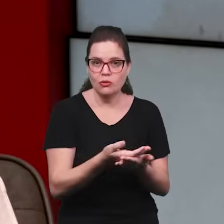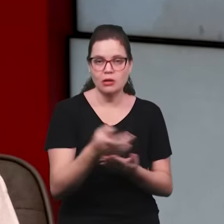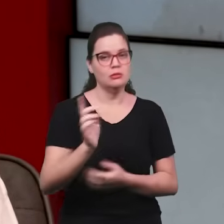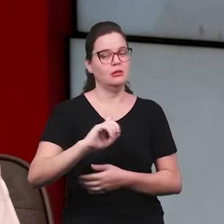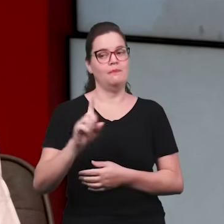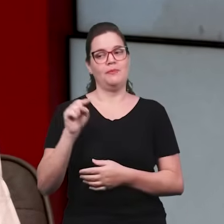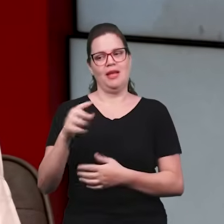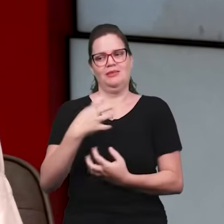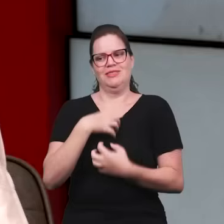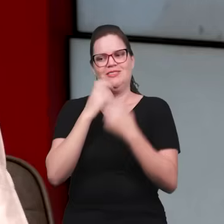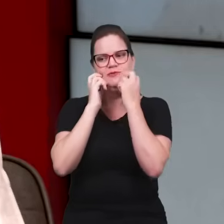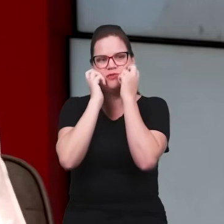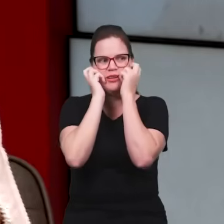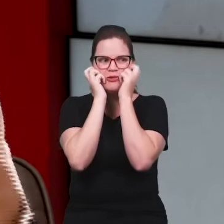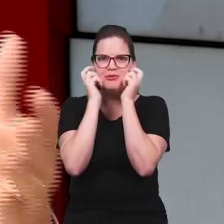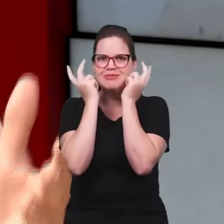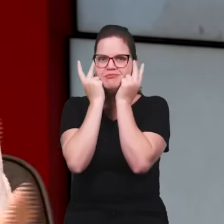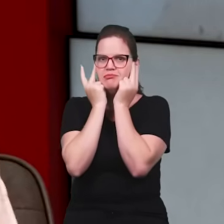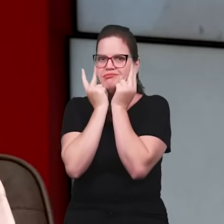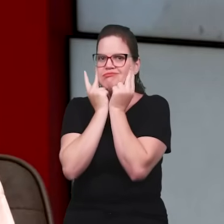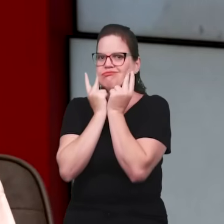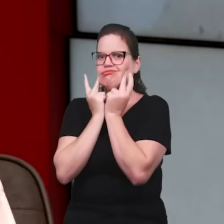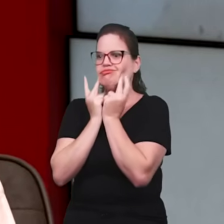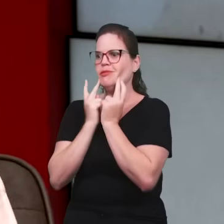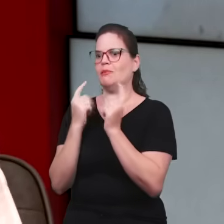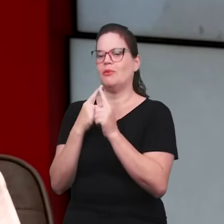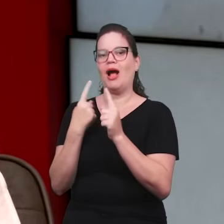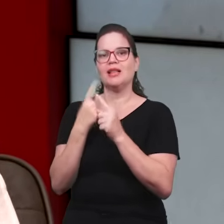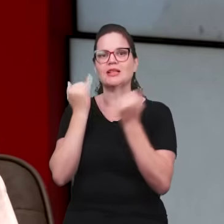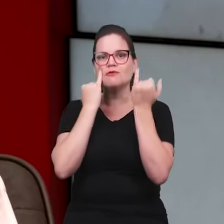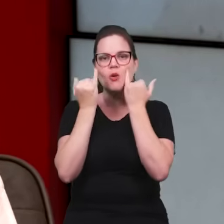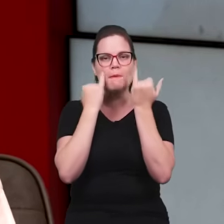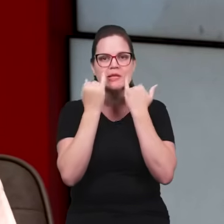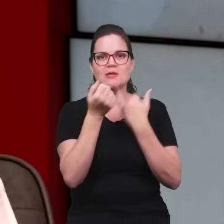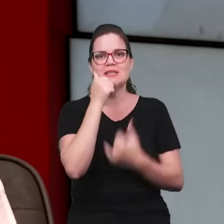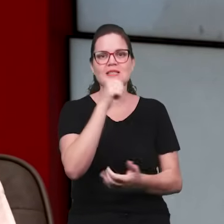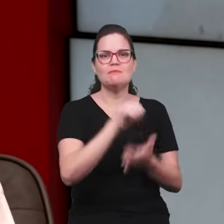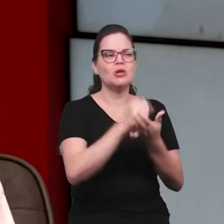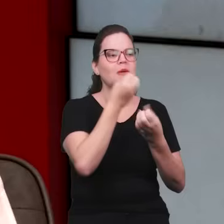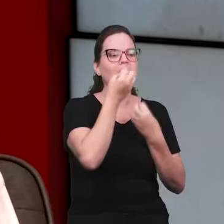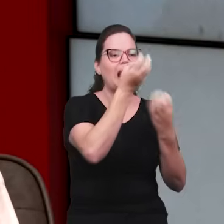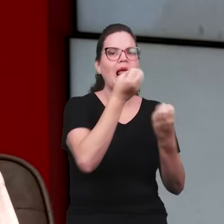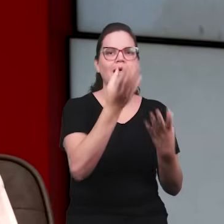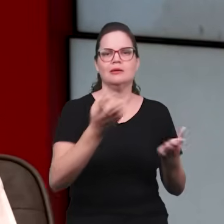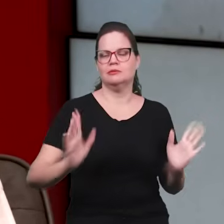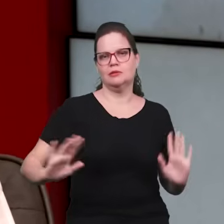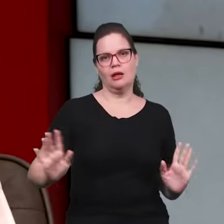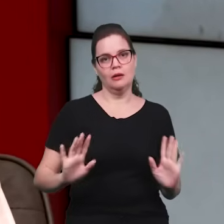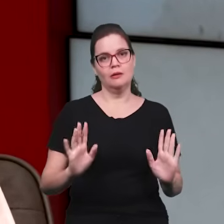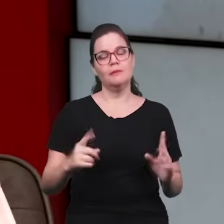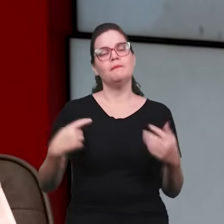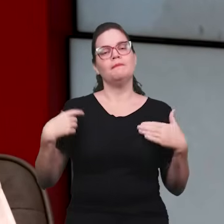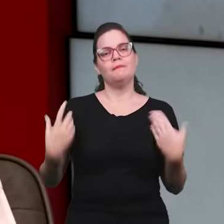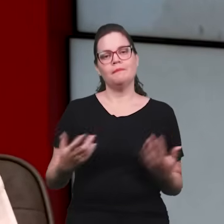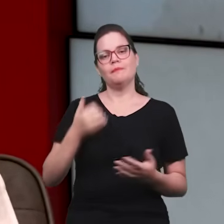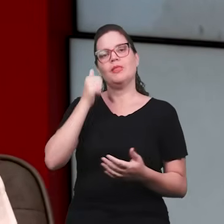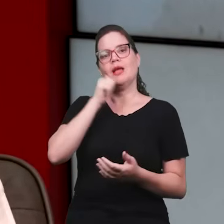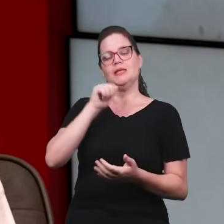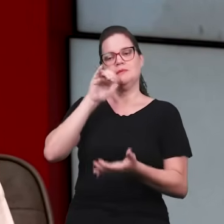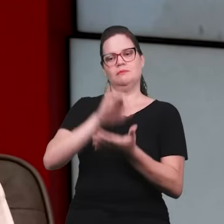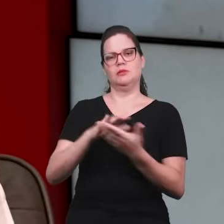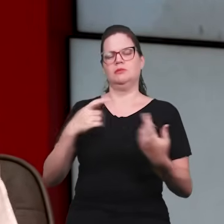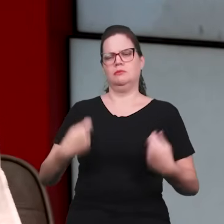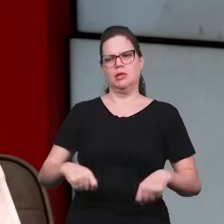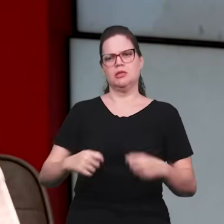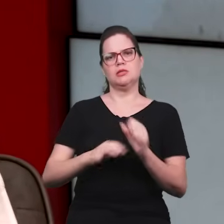sentir constrangido por conta daquela informação que foi divulgada. Então a esposa precisa ser esse porto seguro.